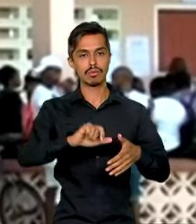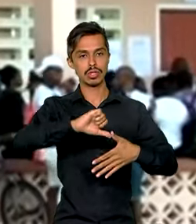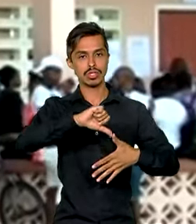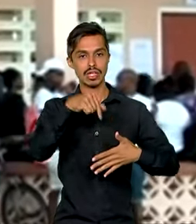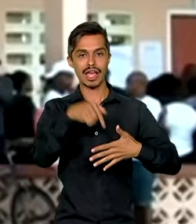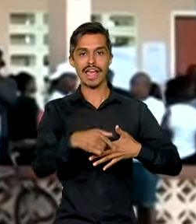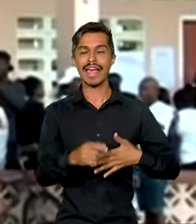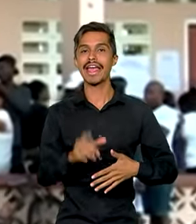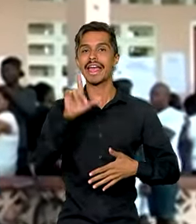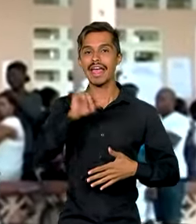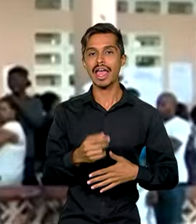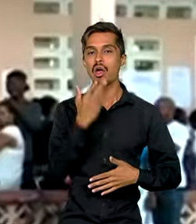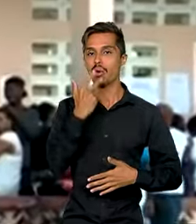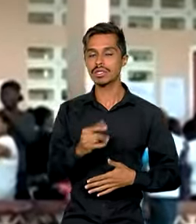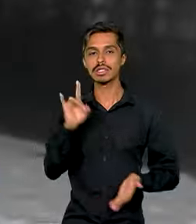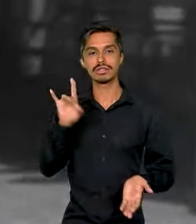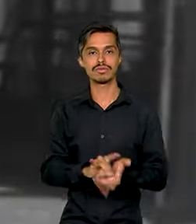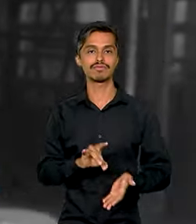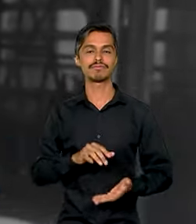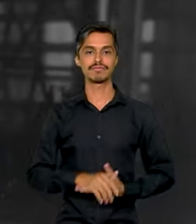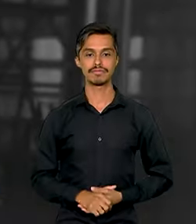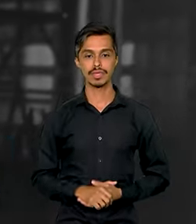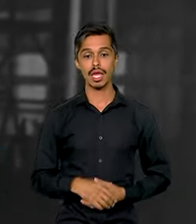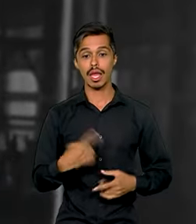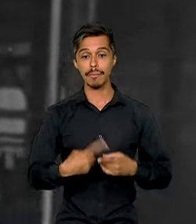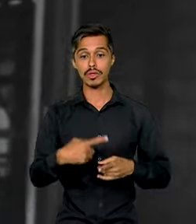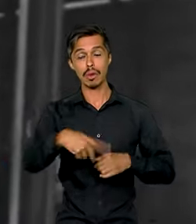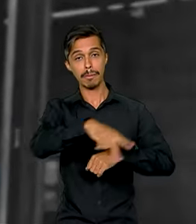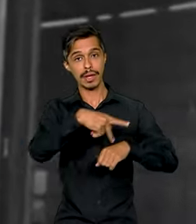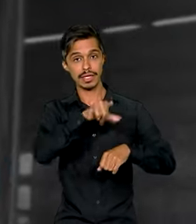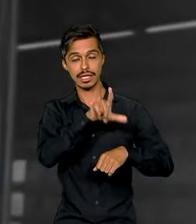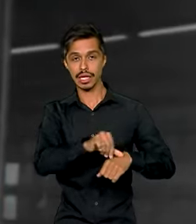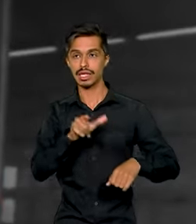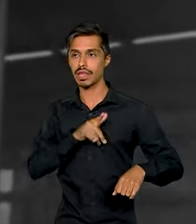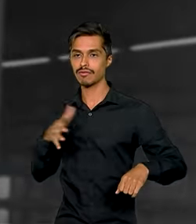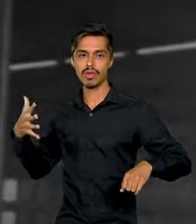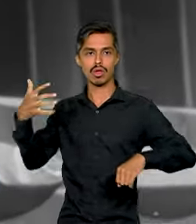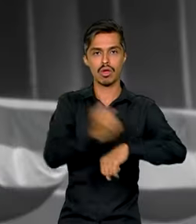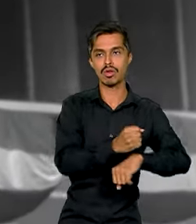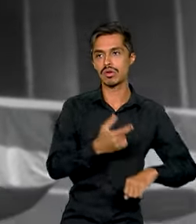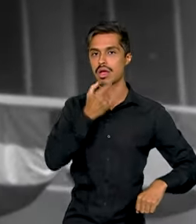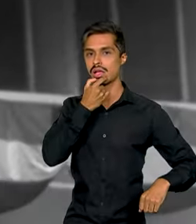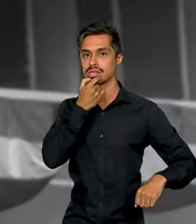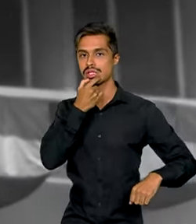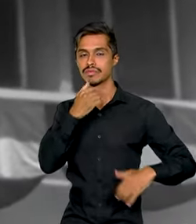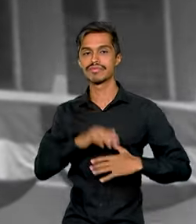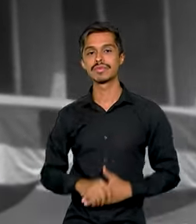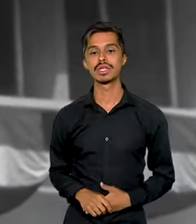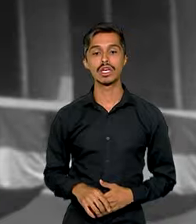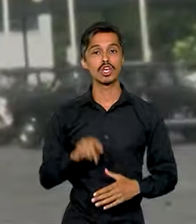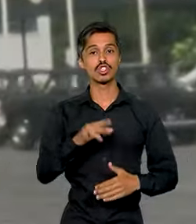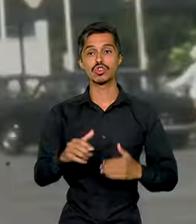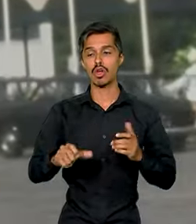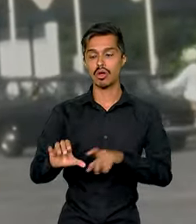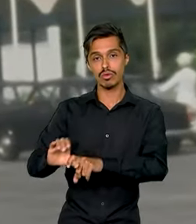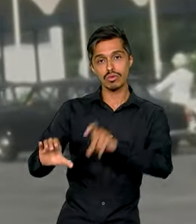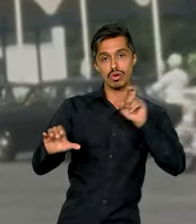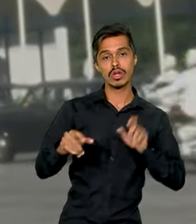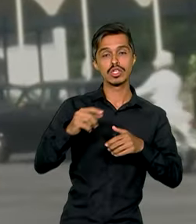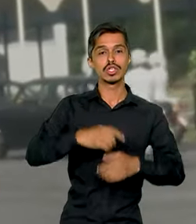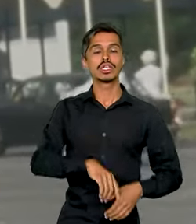o inglês é a língua oficial. É que o país foi colonizado pelo Reino Unido e só ficou independente em